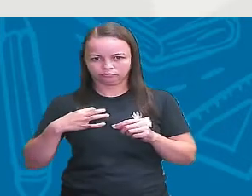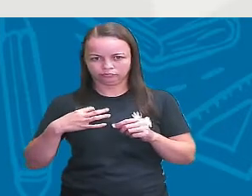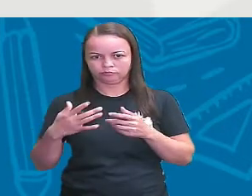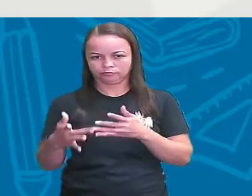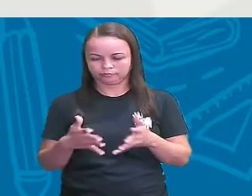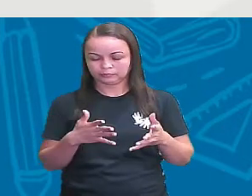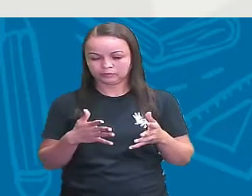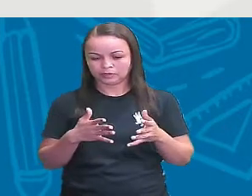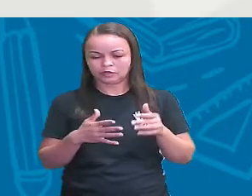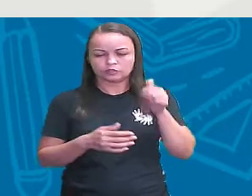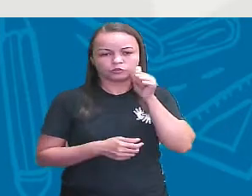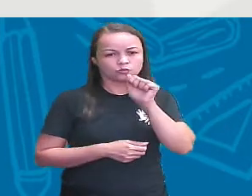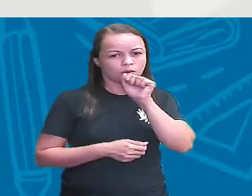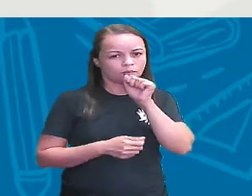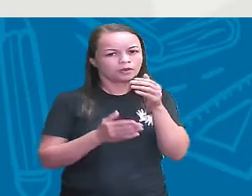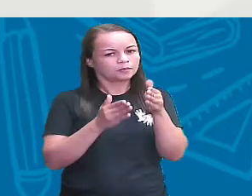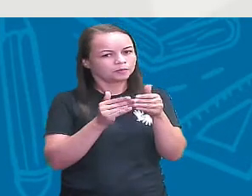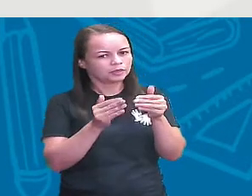que trouxesse